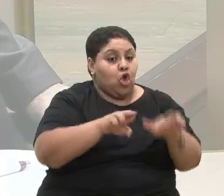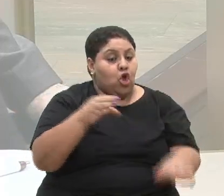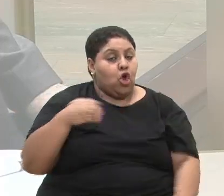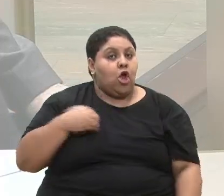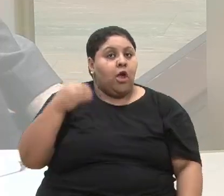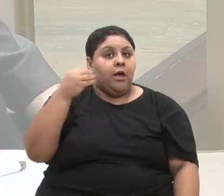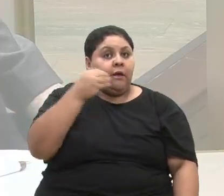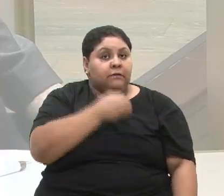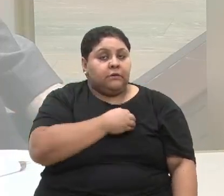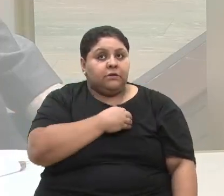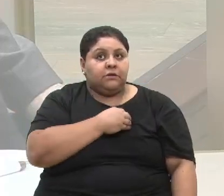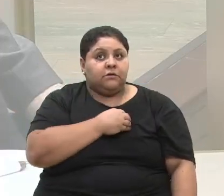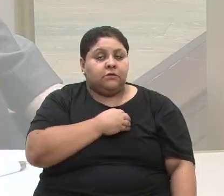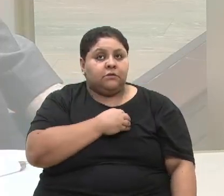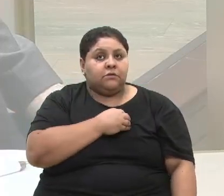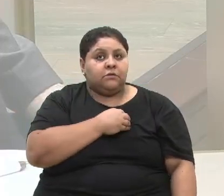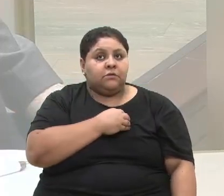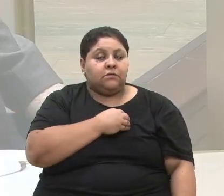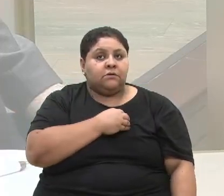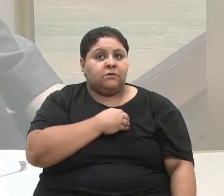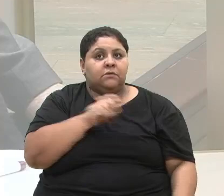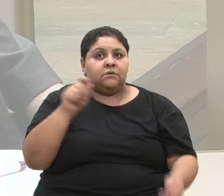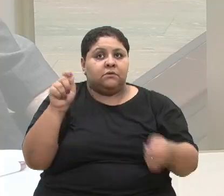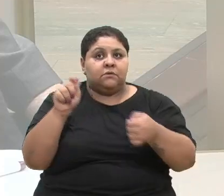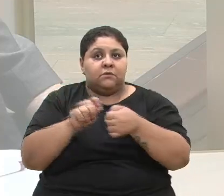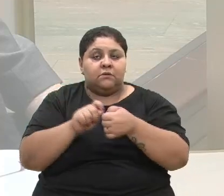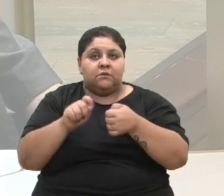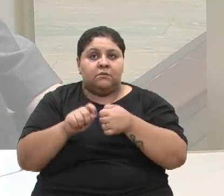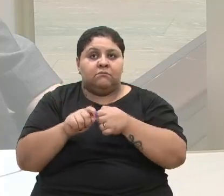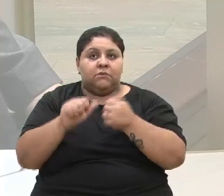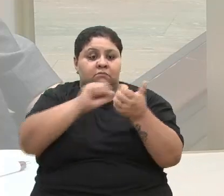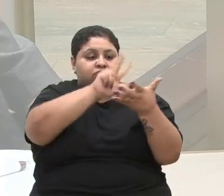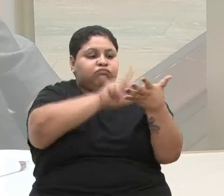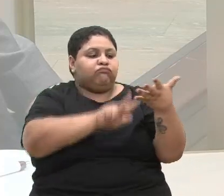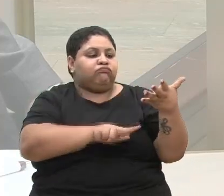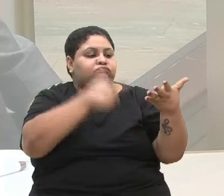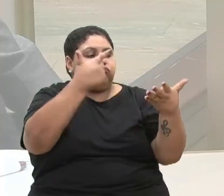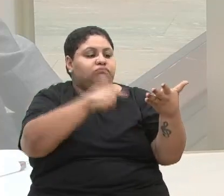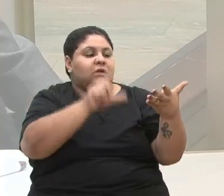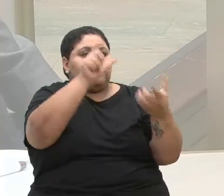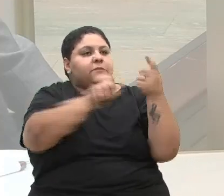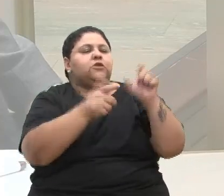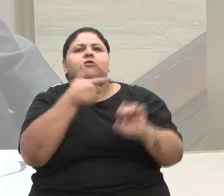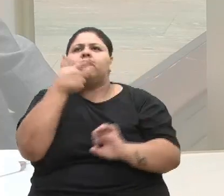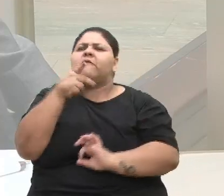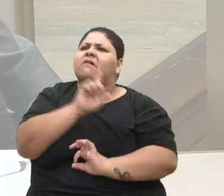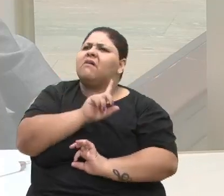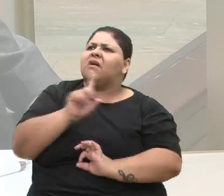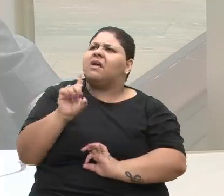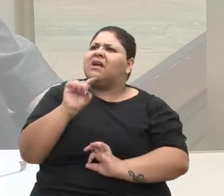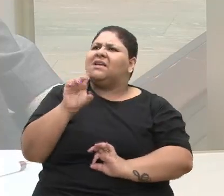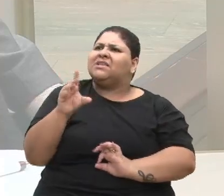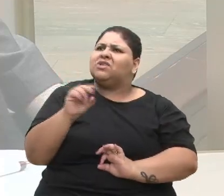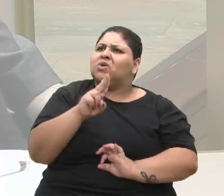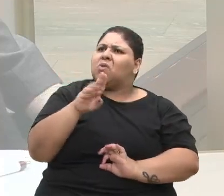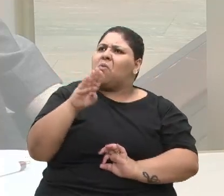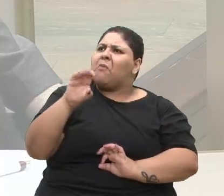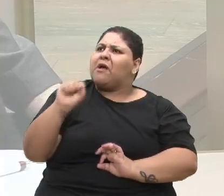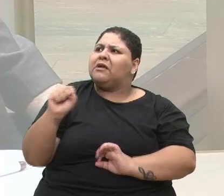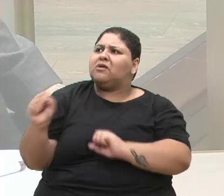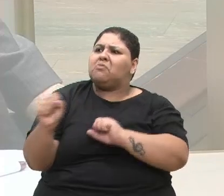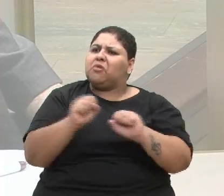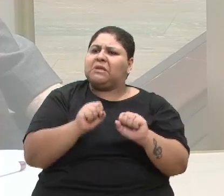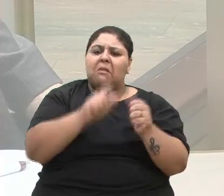exige que o médico faça uma reavaliação. Então, não é só... Às vezes as pessoas dizem, mas é só ir na UBS, ele poderia deixar